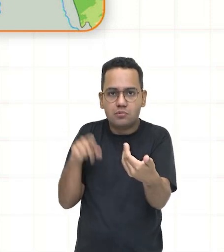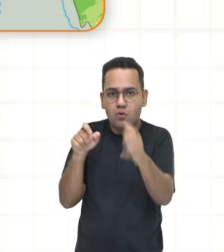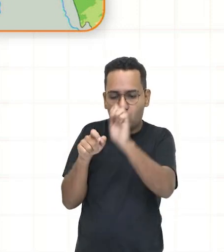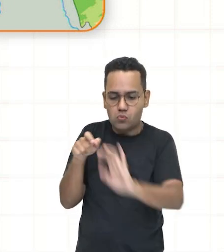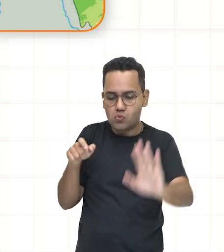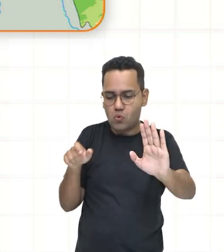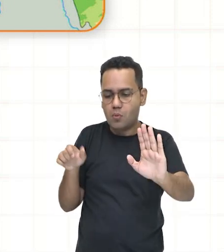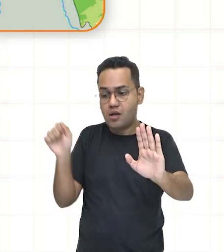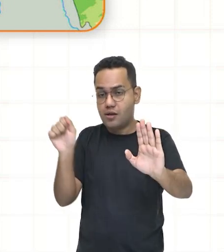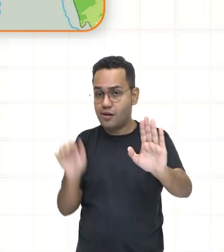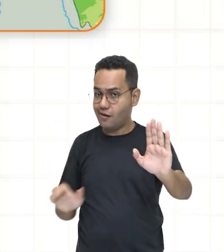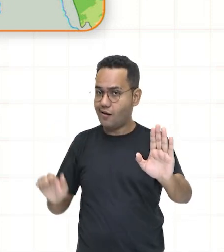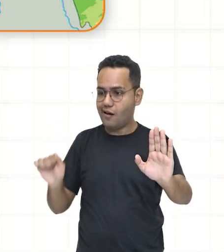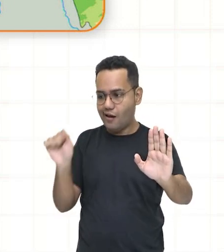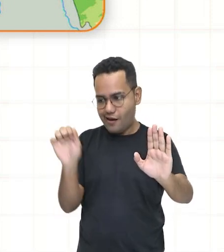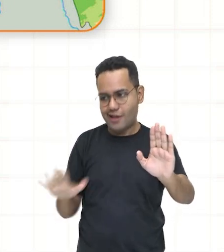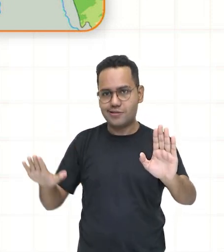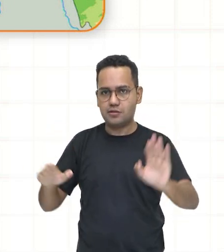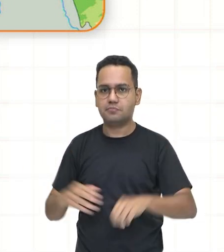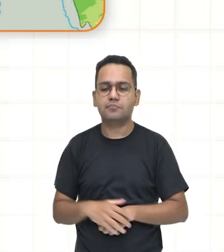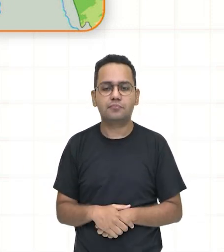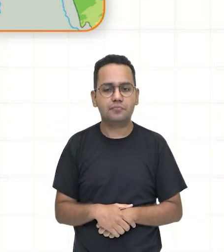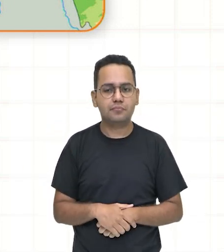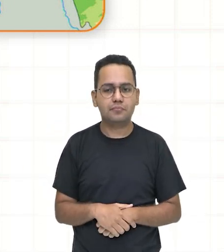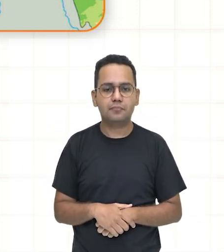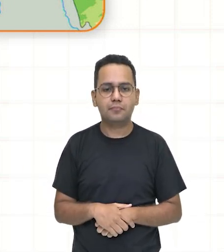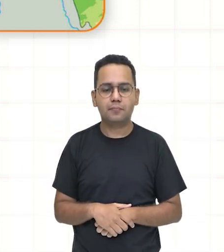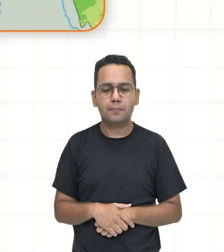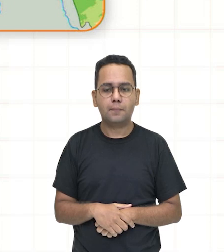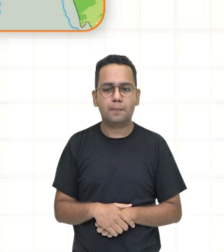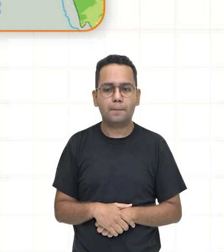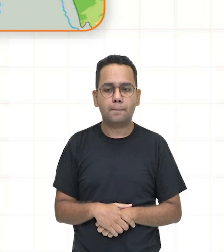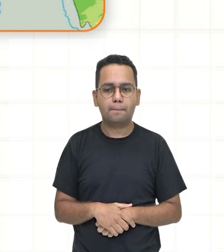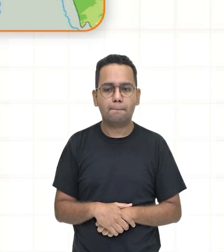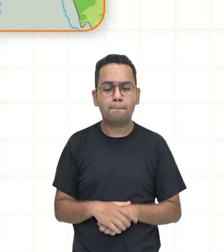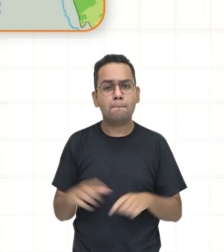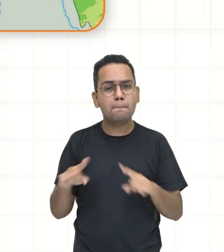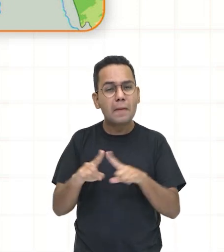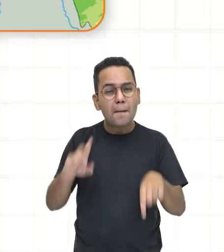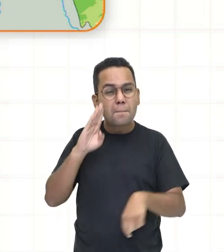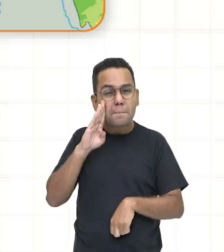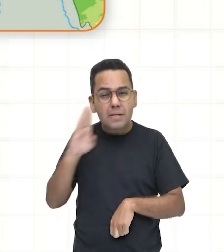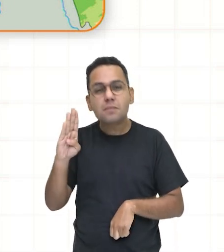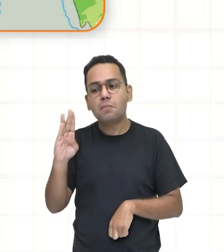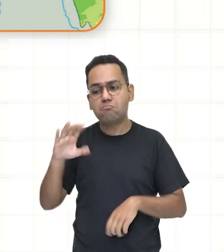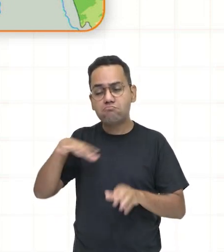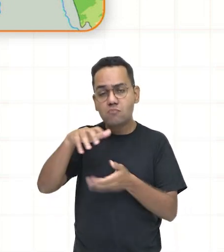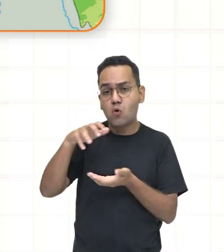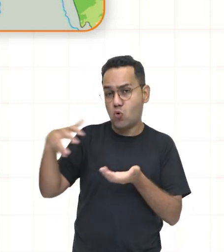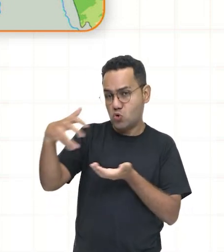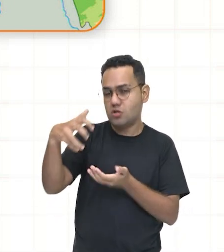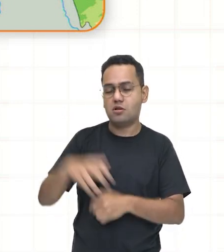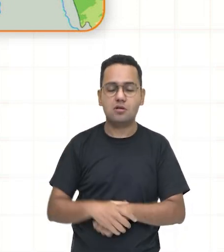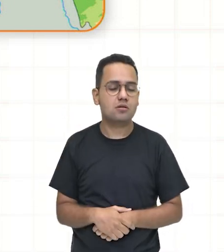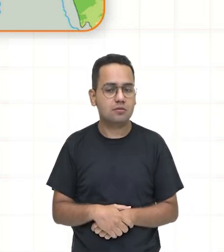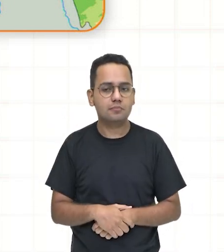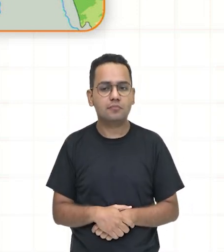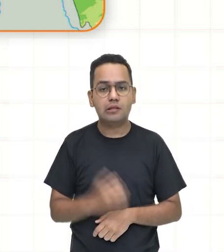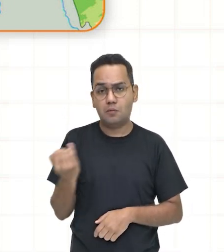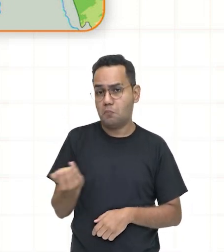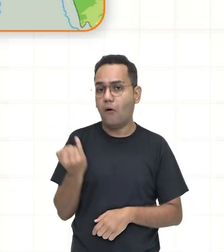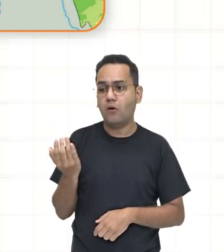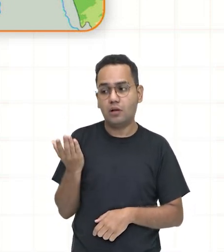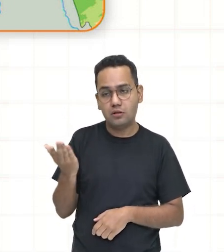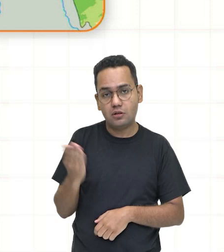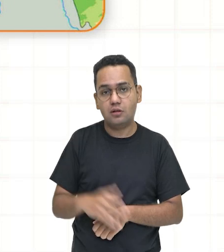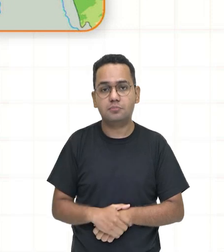observa que é aí a junção do maior de todos os continentes com um dos mais importantes de todos os